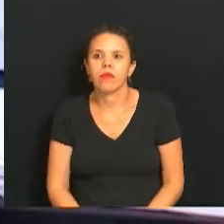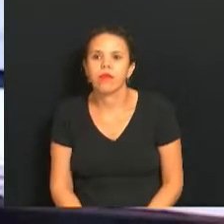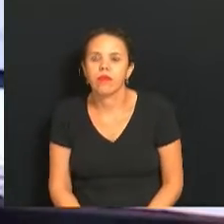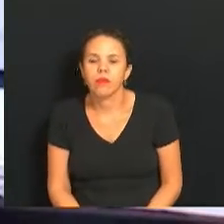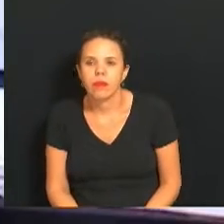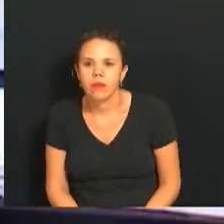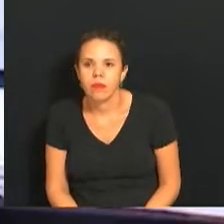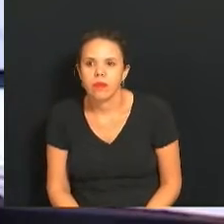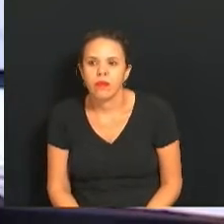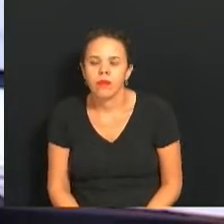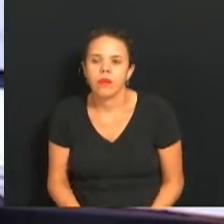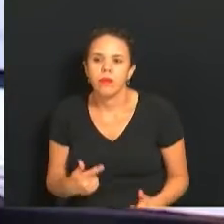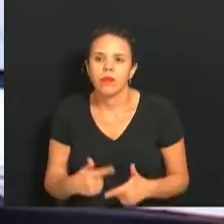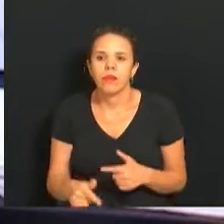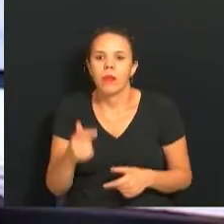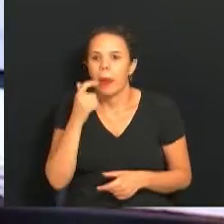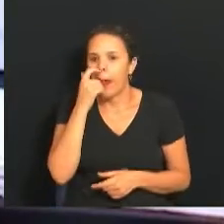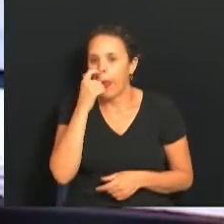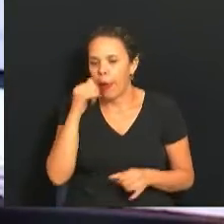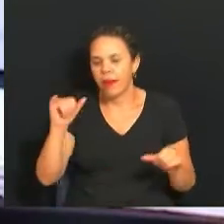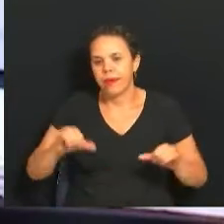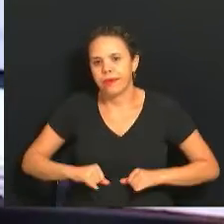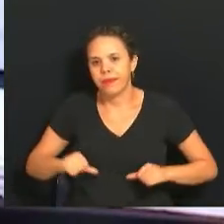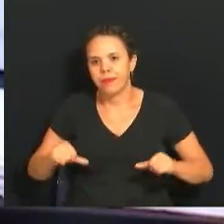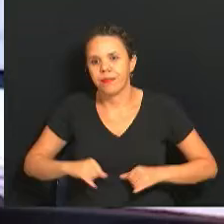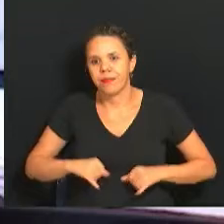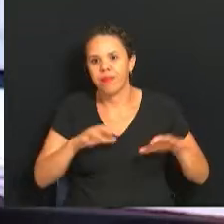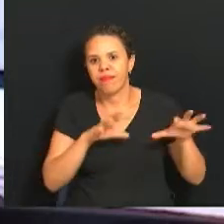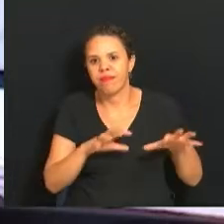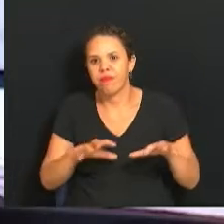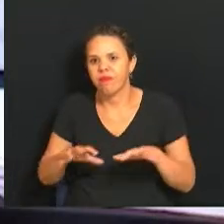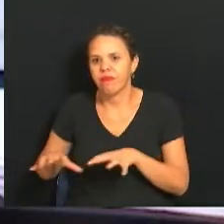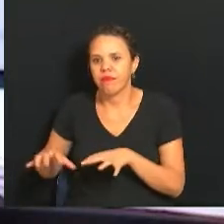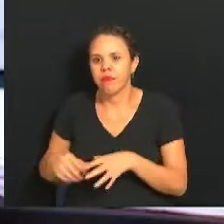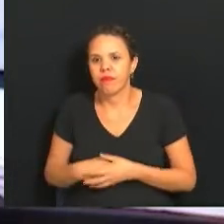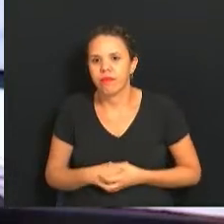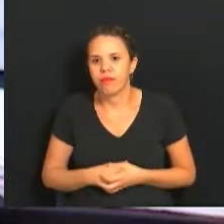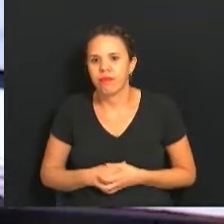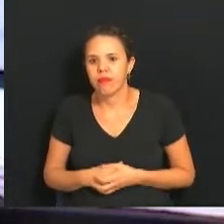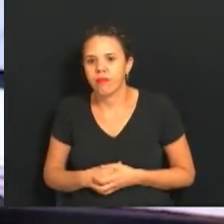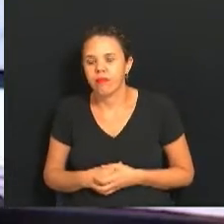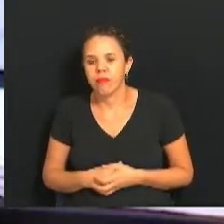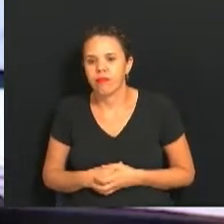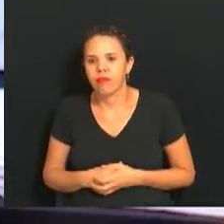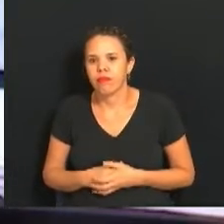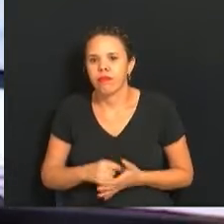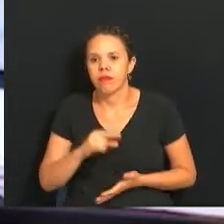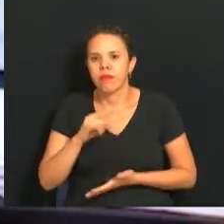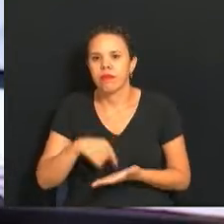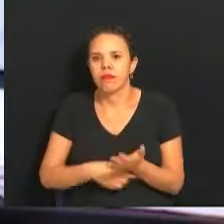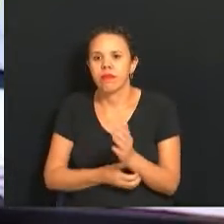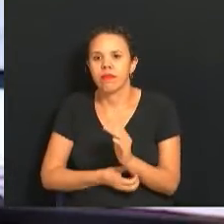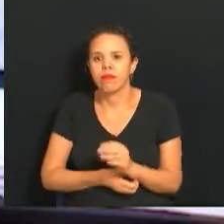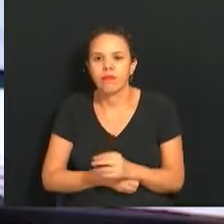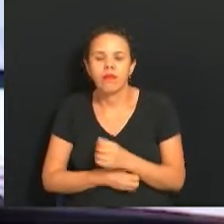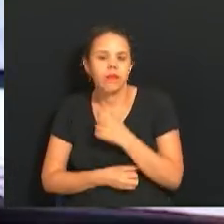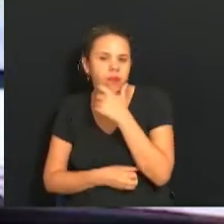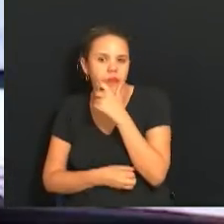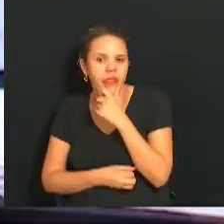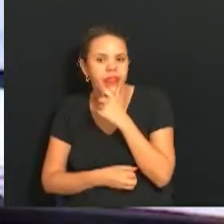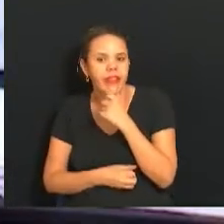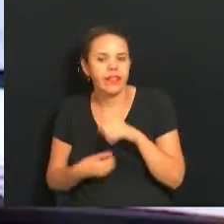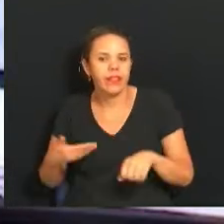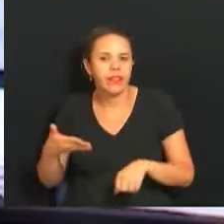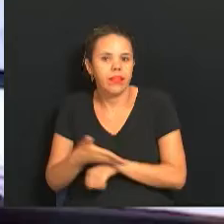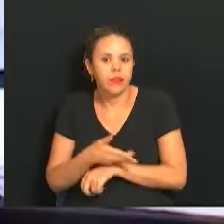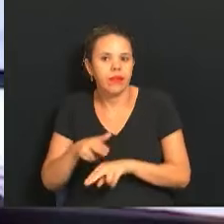Uma situação precária, sofre com as chuvas, com os acidentes aí. Então, o nosso requerimento foi nesse sentido, e a nossa visita